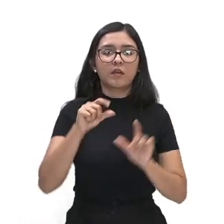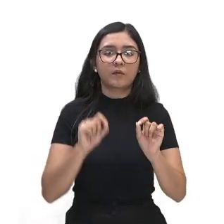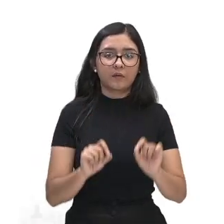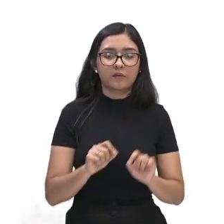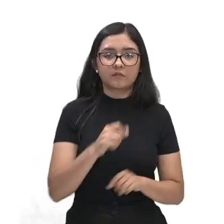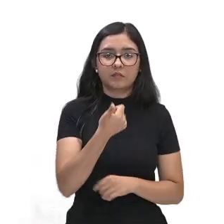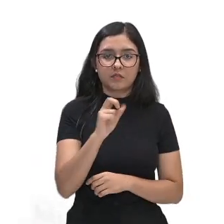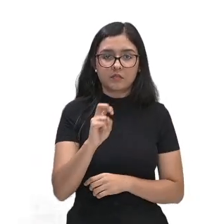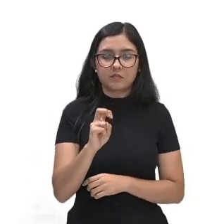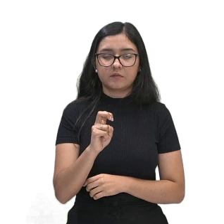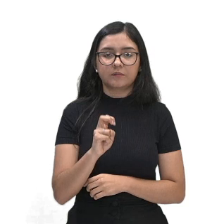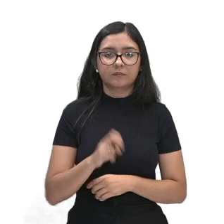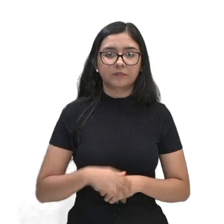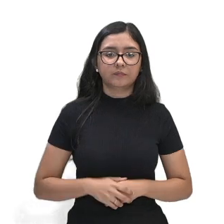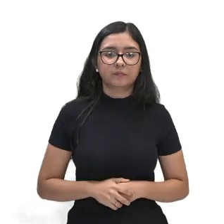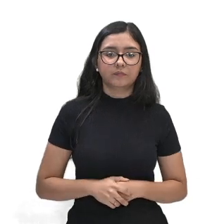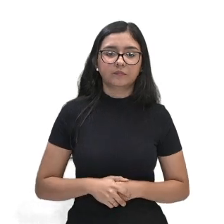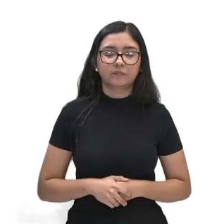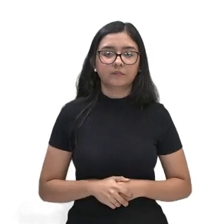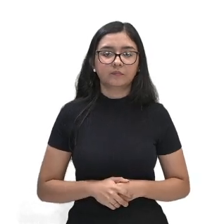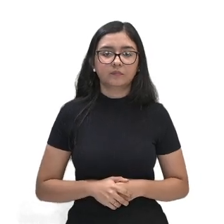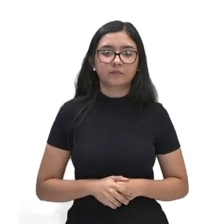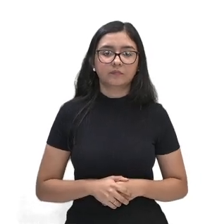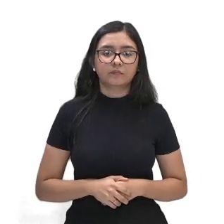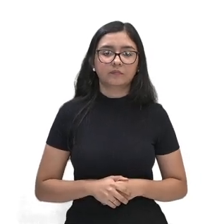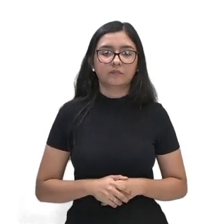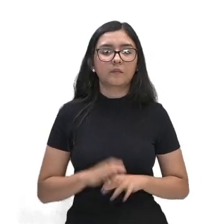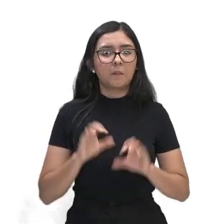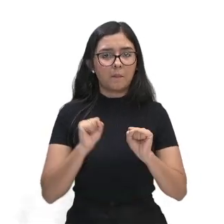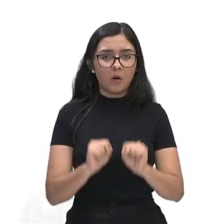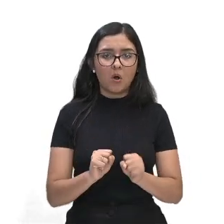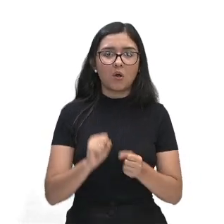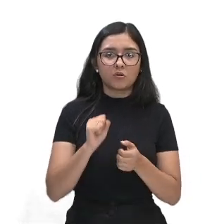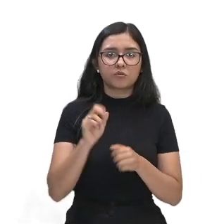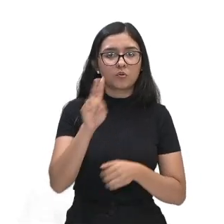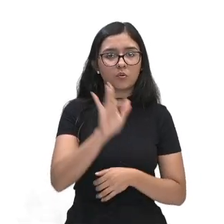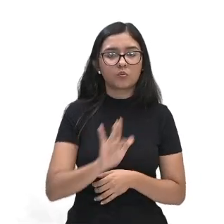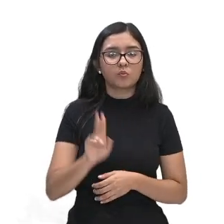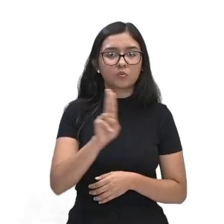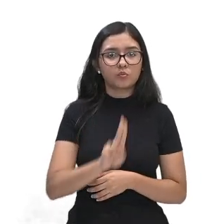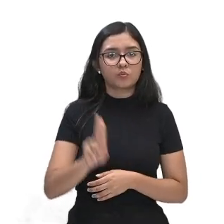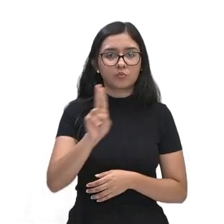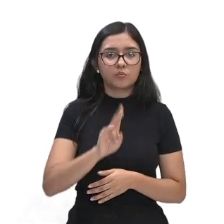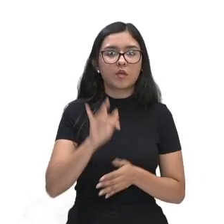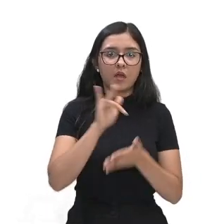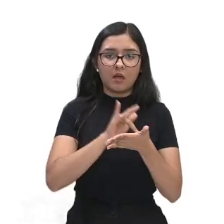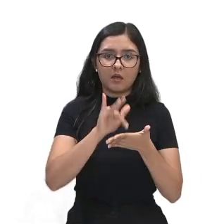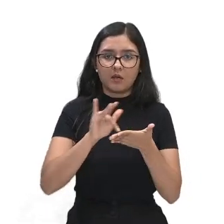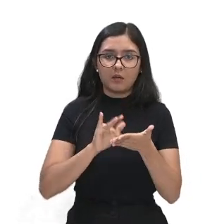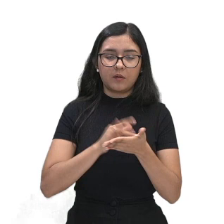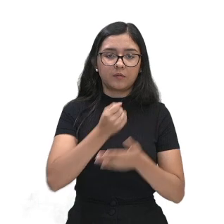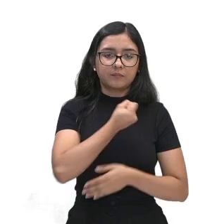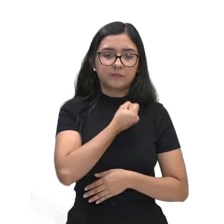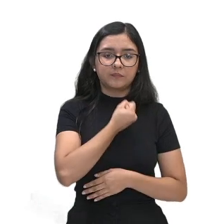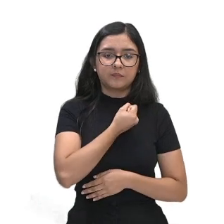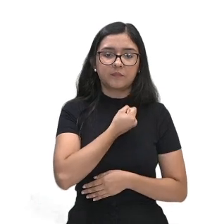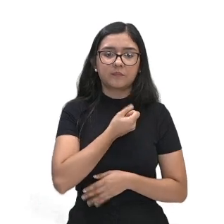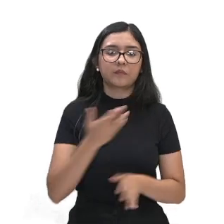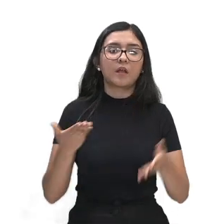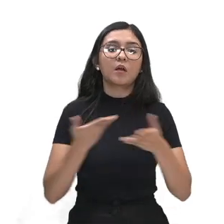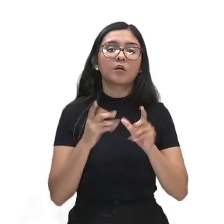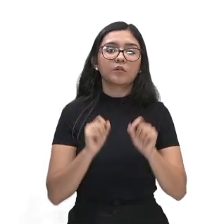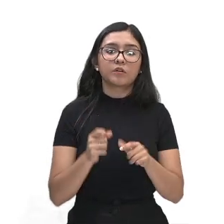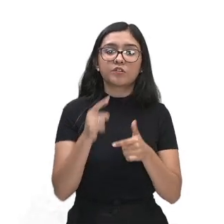15. Tá legal, gente? Pode conferir na calculadora. E aí agora eu divido as potências de mesma